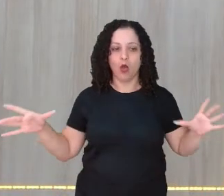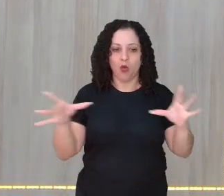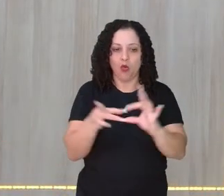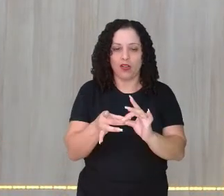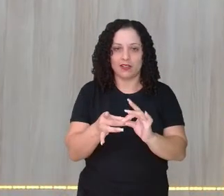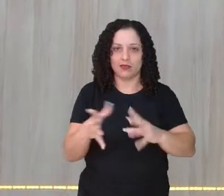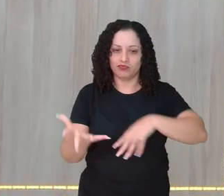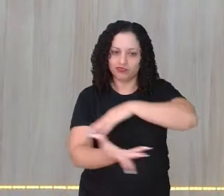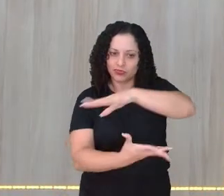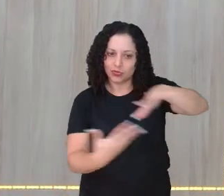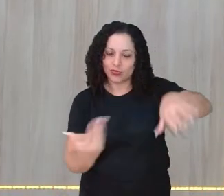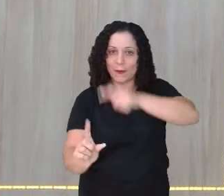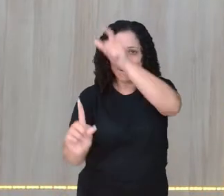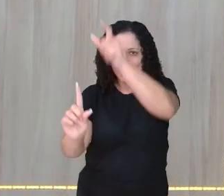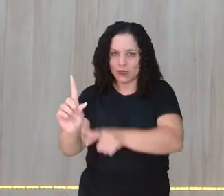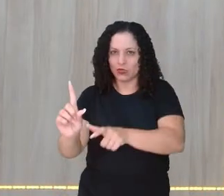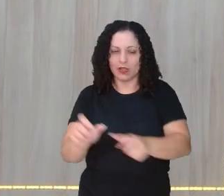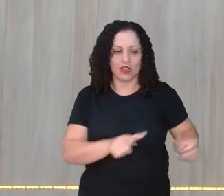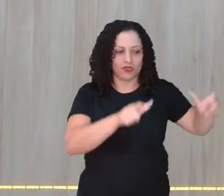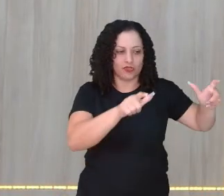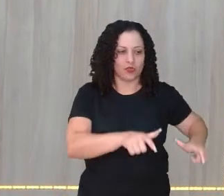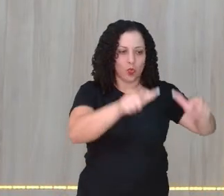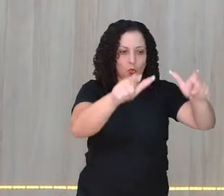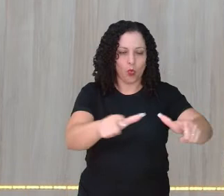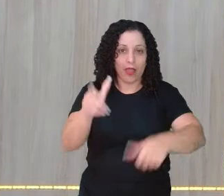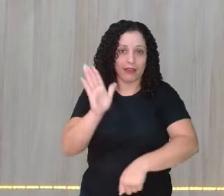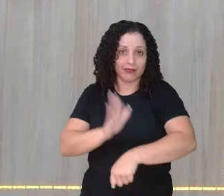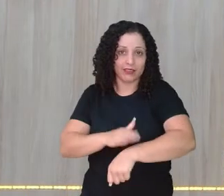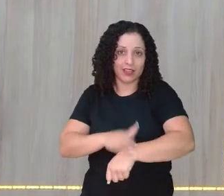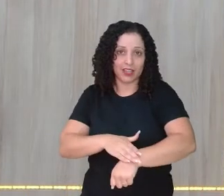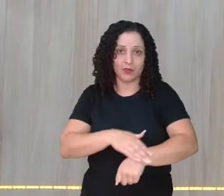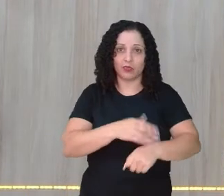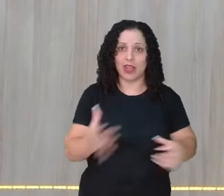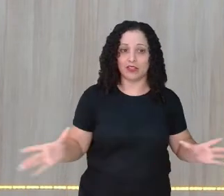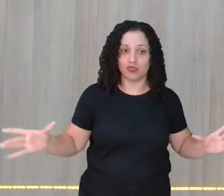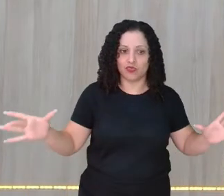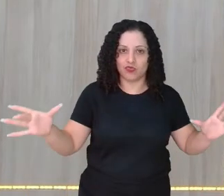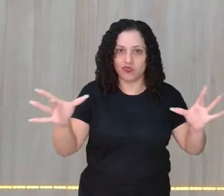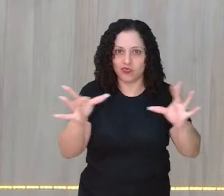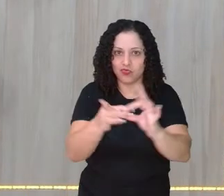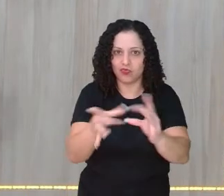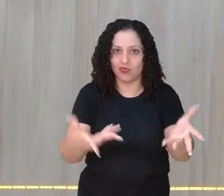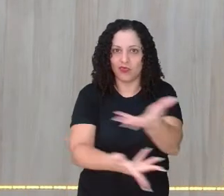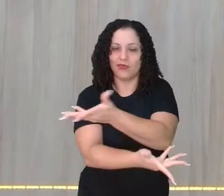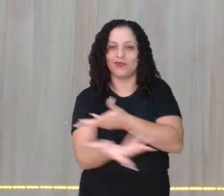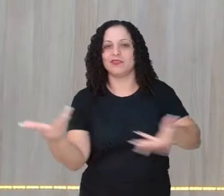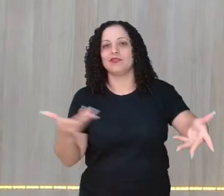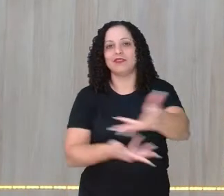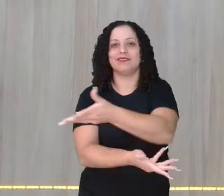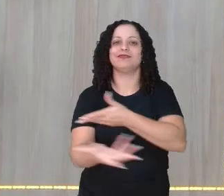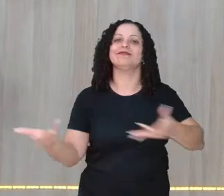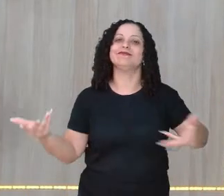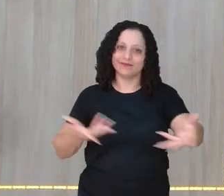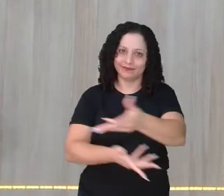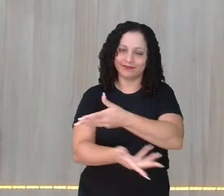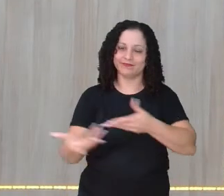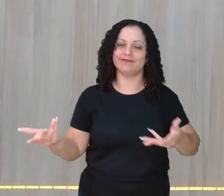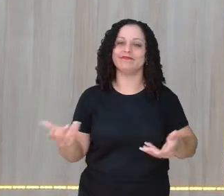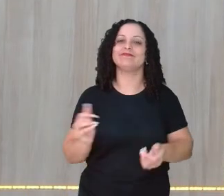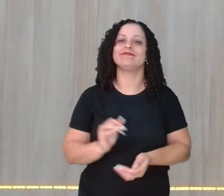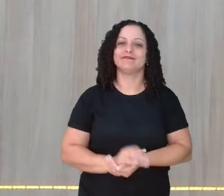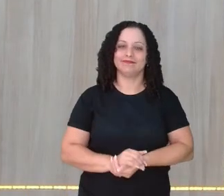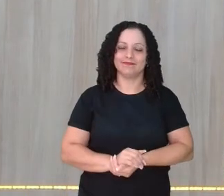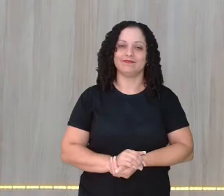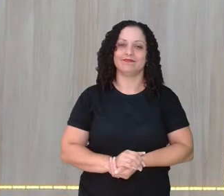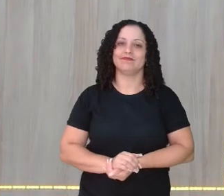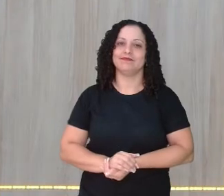os elementos, personagem, espaço, tempo. Tudo isso tem que funcionar harmonicamente, não é,